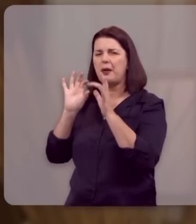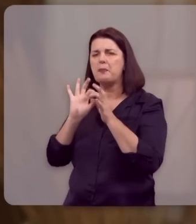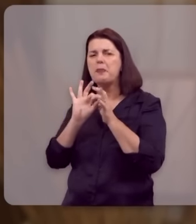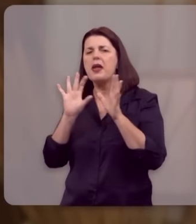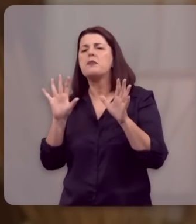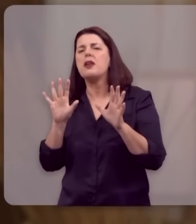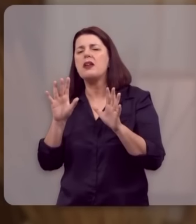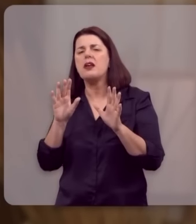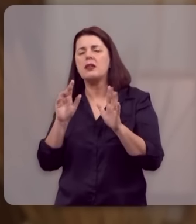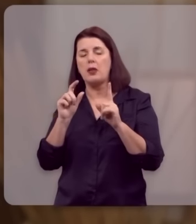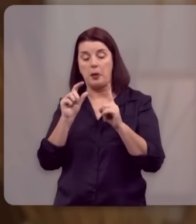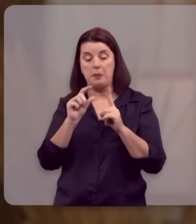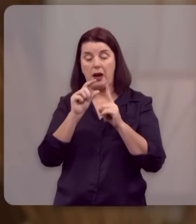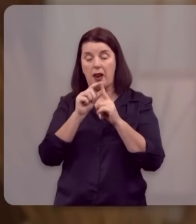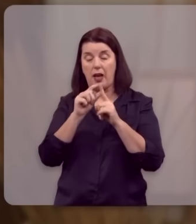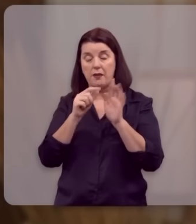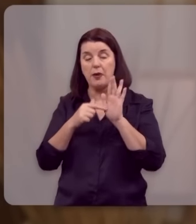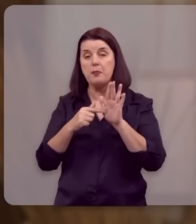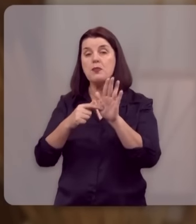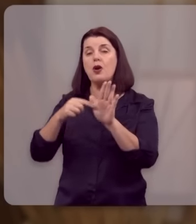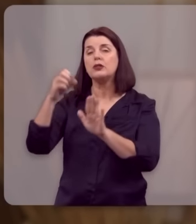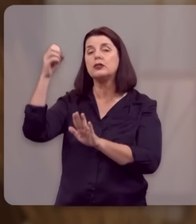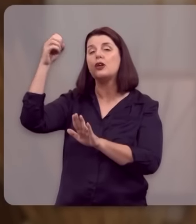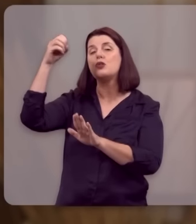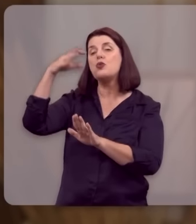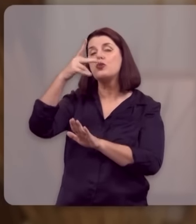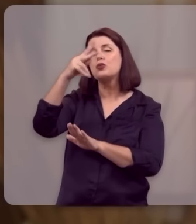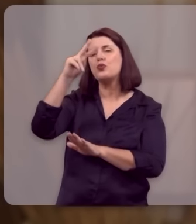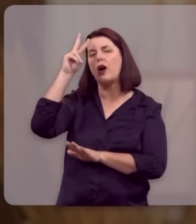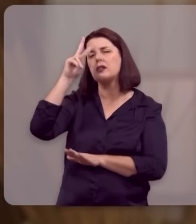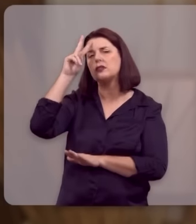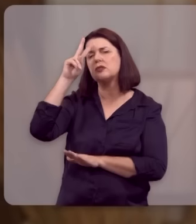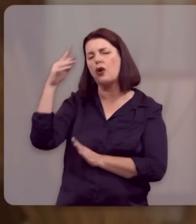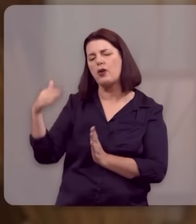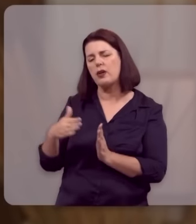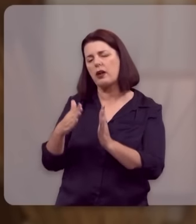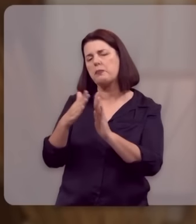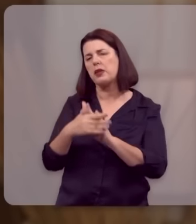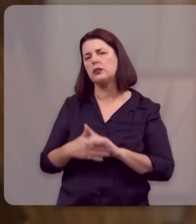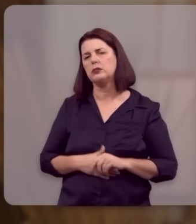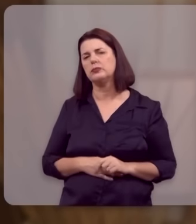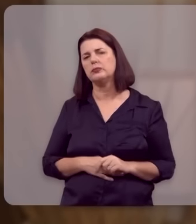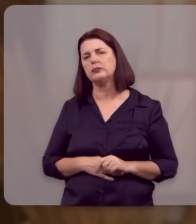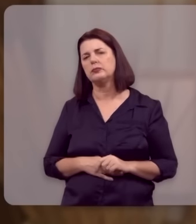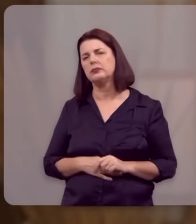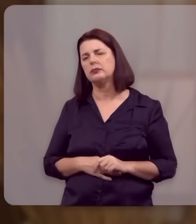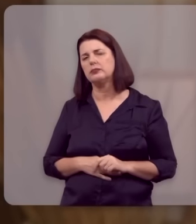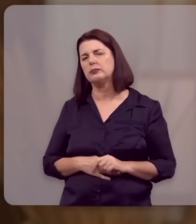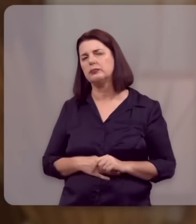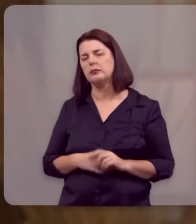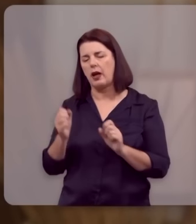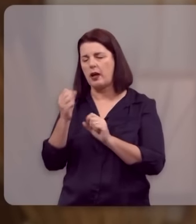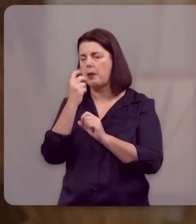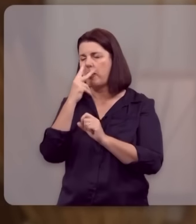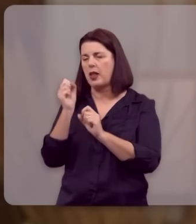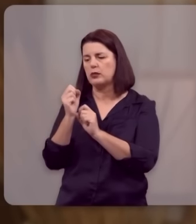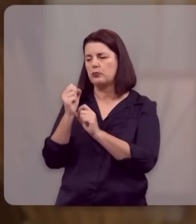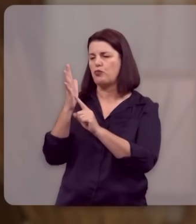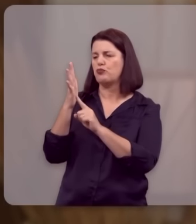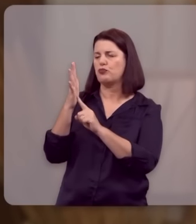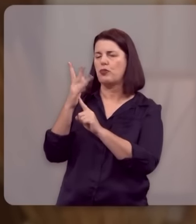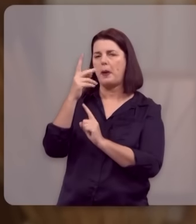permitido que esta palavra seja luz na sua história, na sua caminhada? Lâmpada para os seus